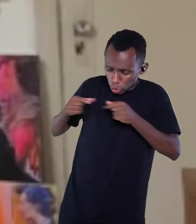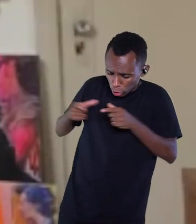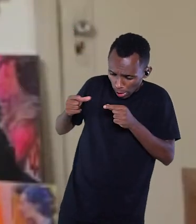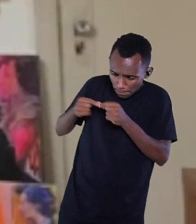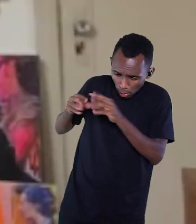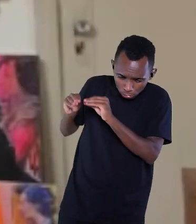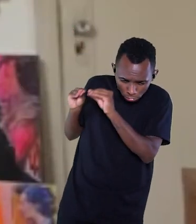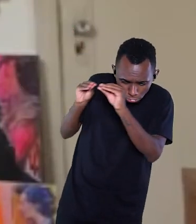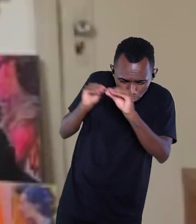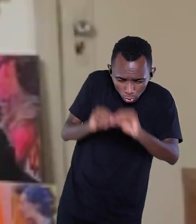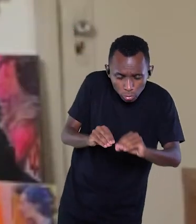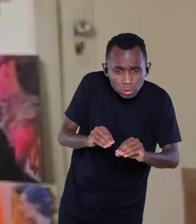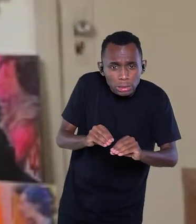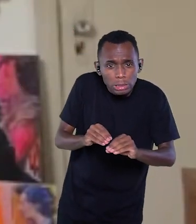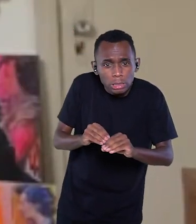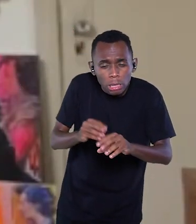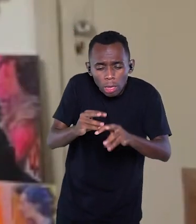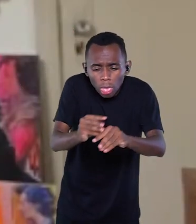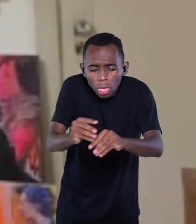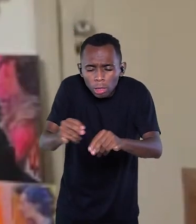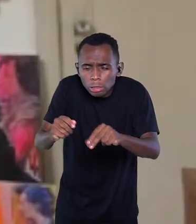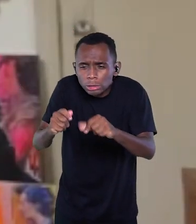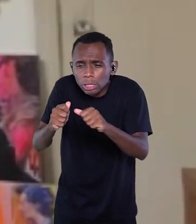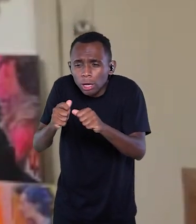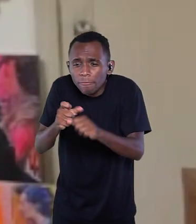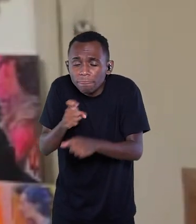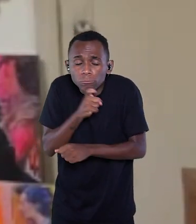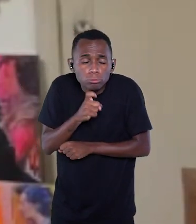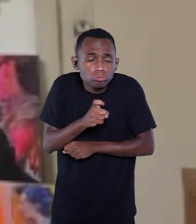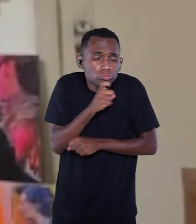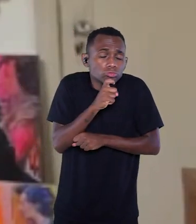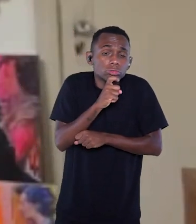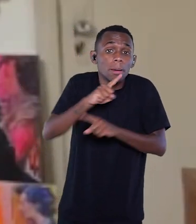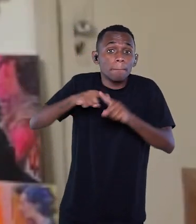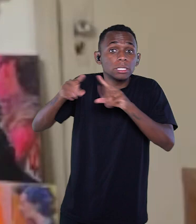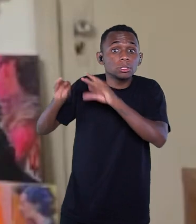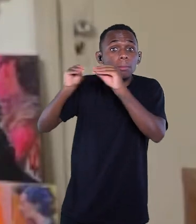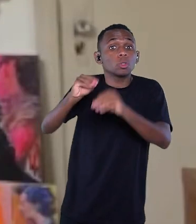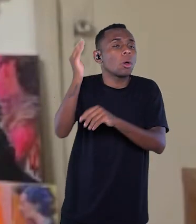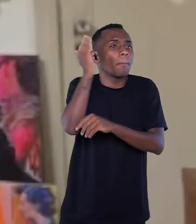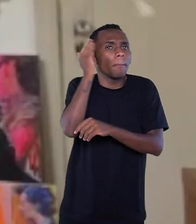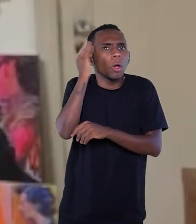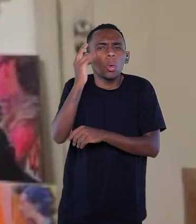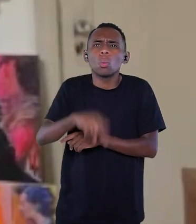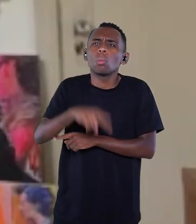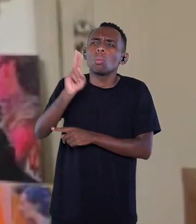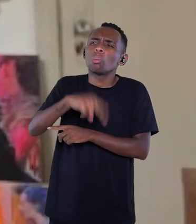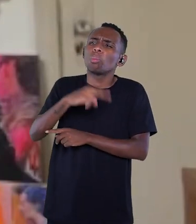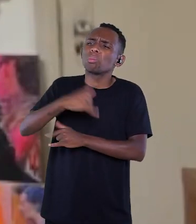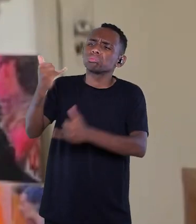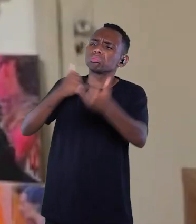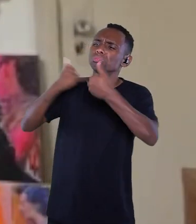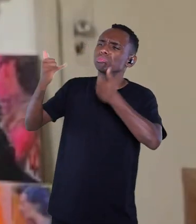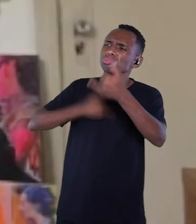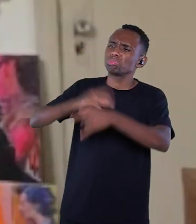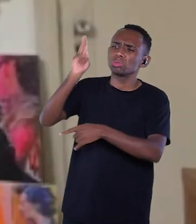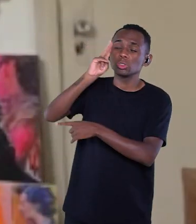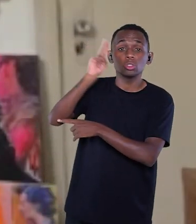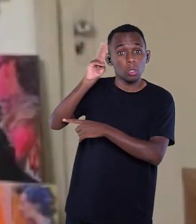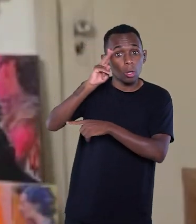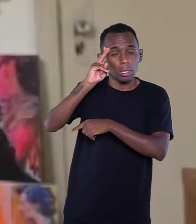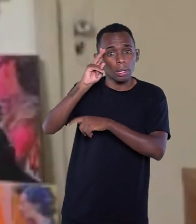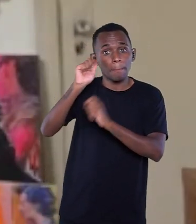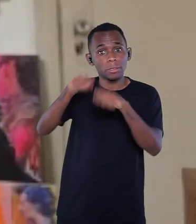arroz, na terra úmida congelada, a pele da terra congelada, e eles vieram para o Mato Grosso, e eu nunca ouvi essa história, até que fui